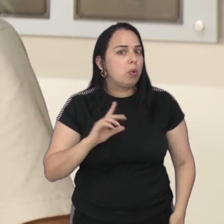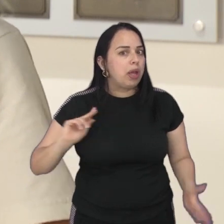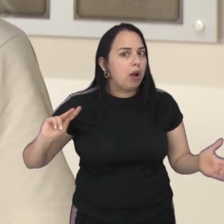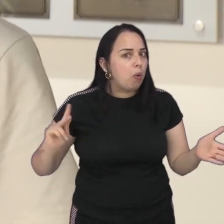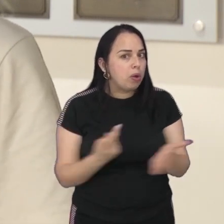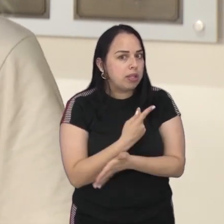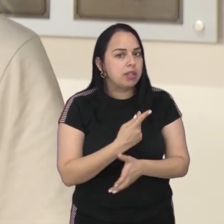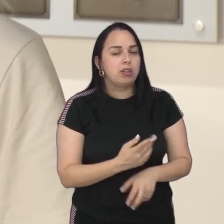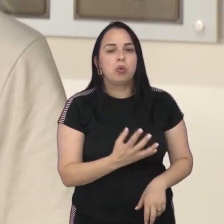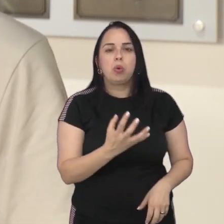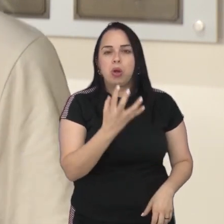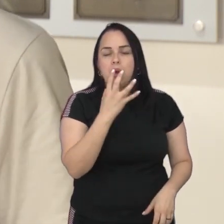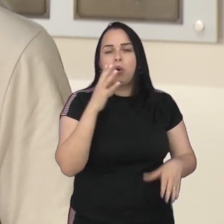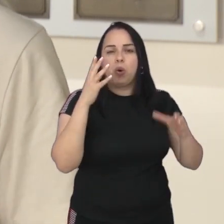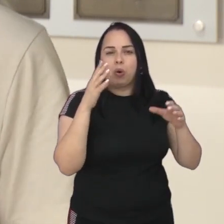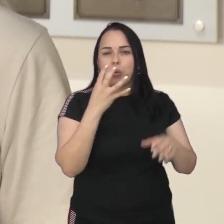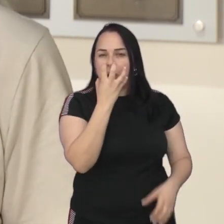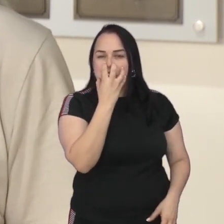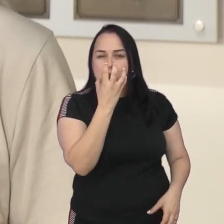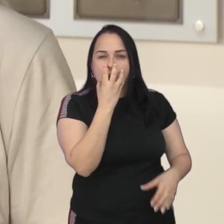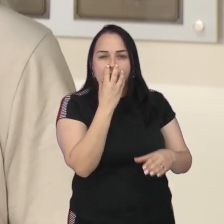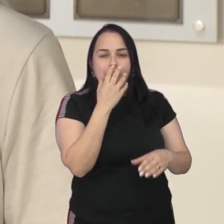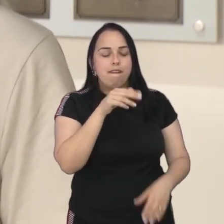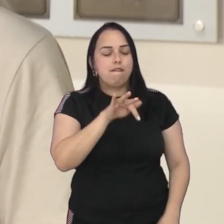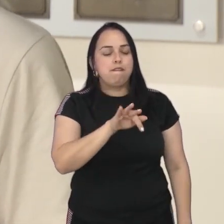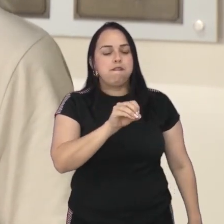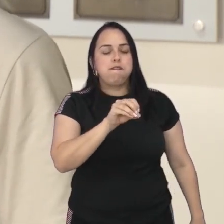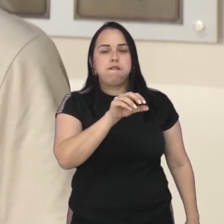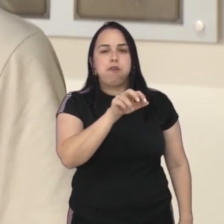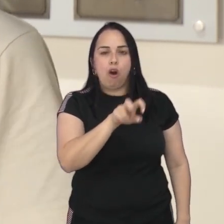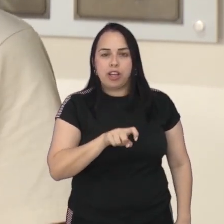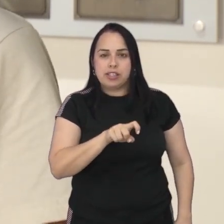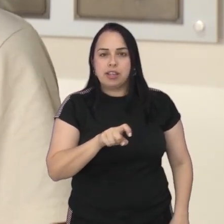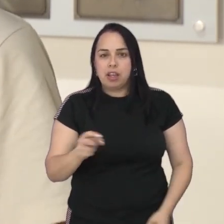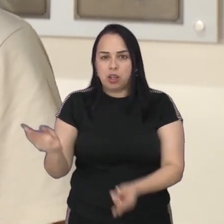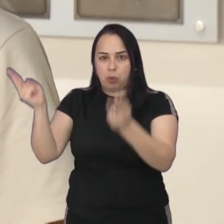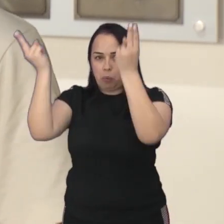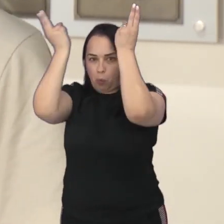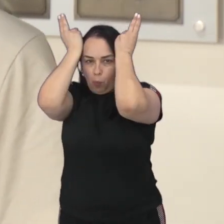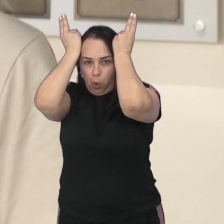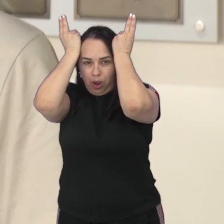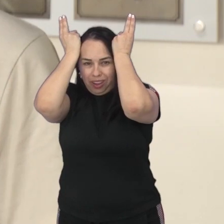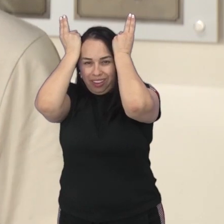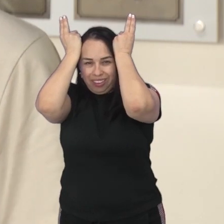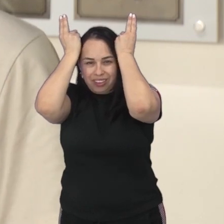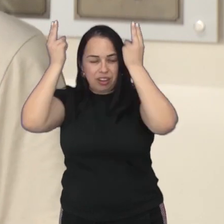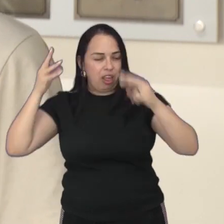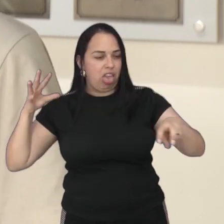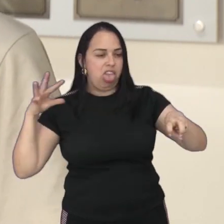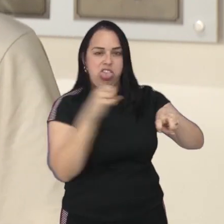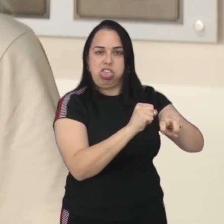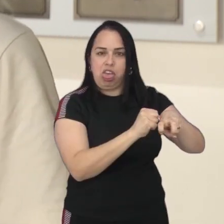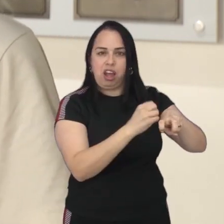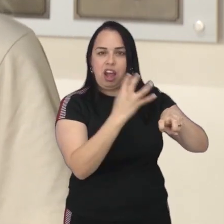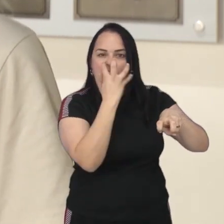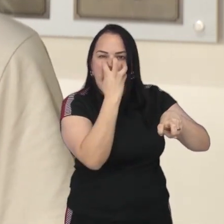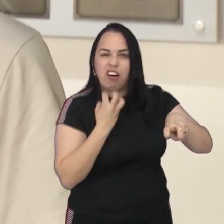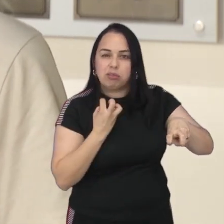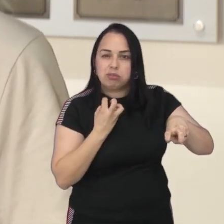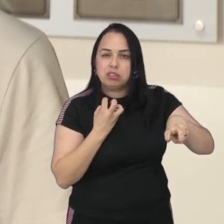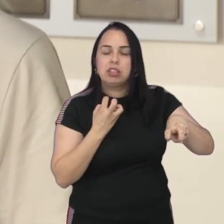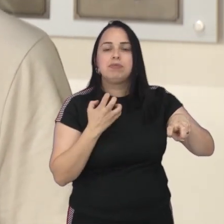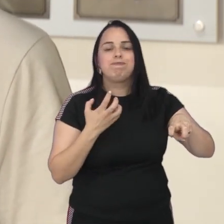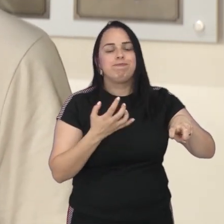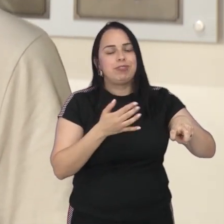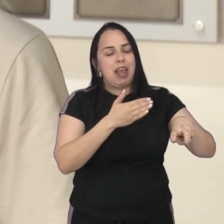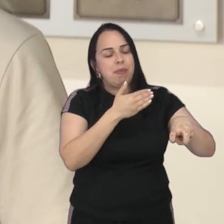está muito em evidência, muito recente, é o caso daquele cãozinho Fox, que foi atacado por outro animal e teve a sua